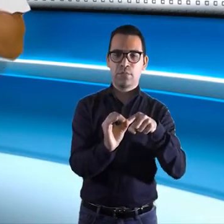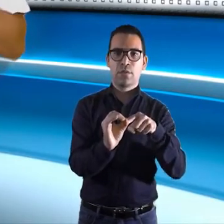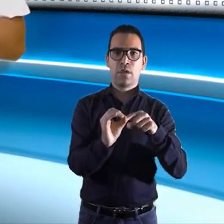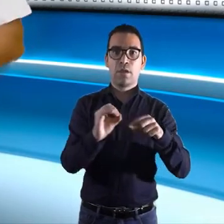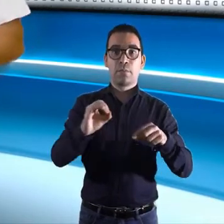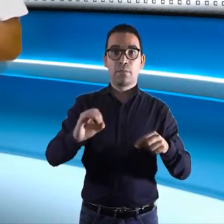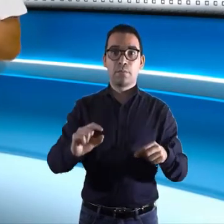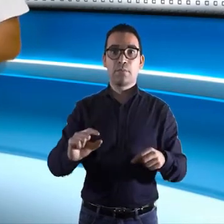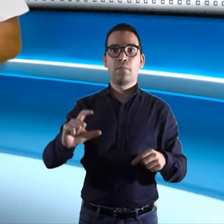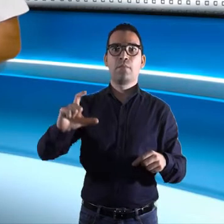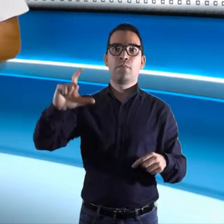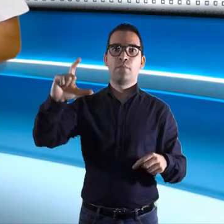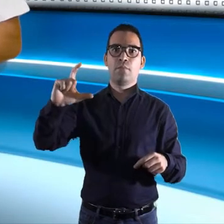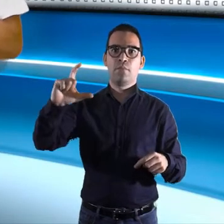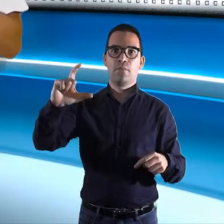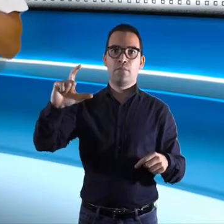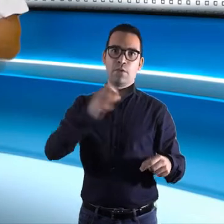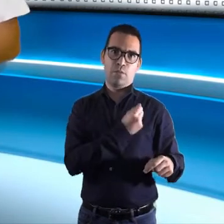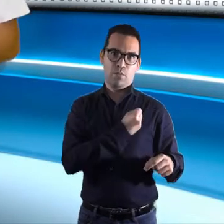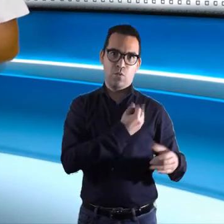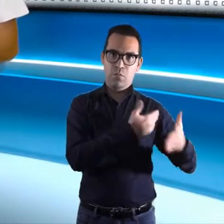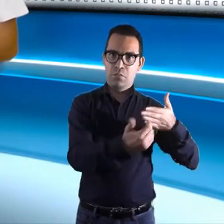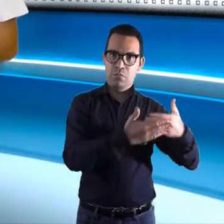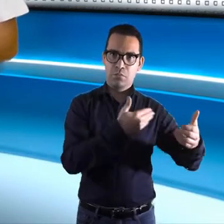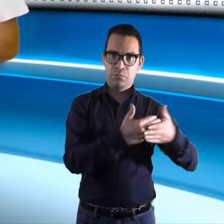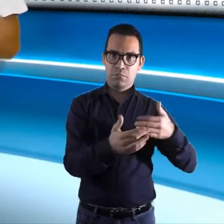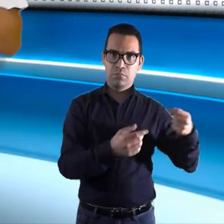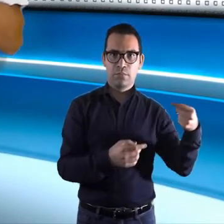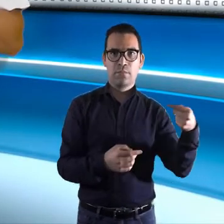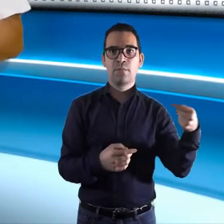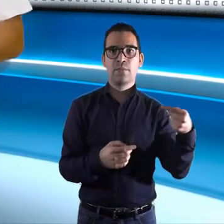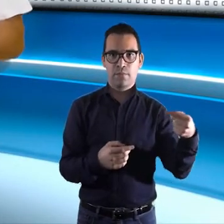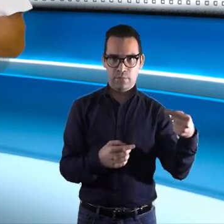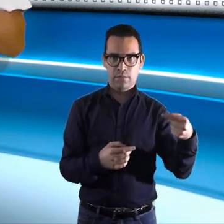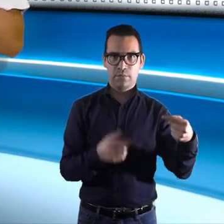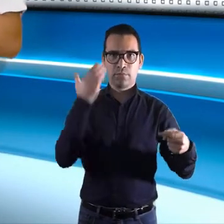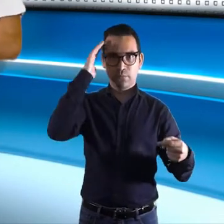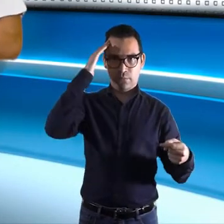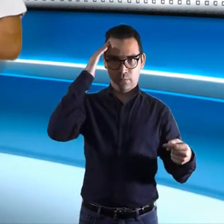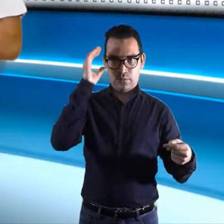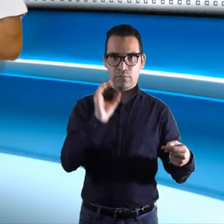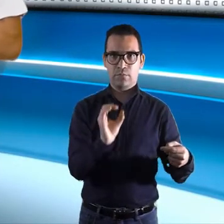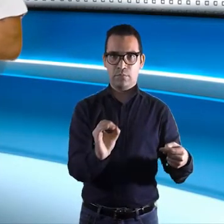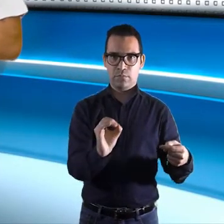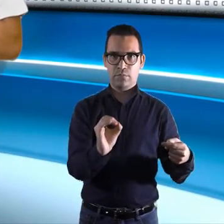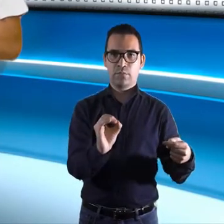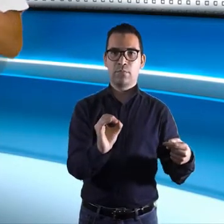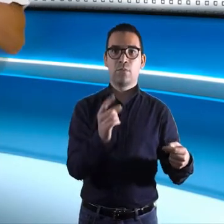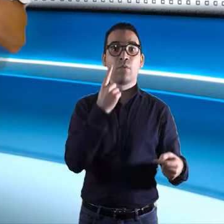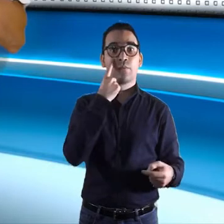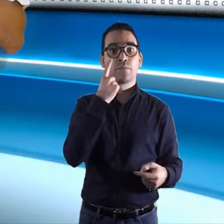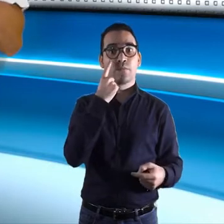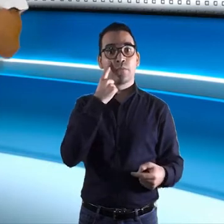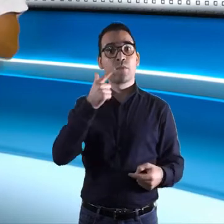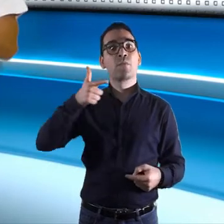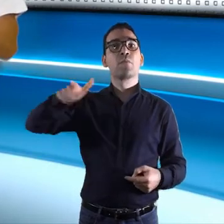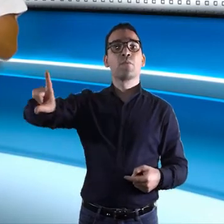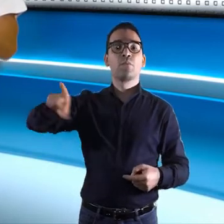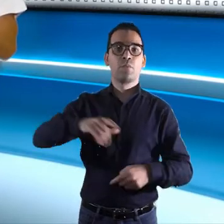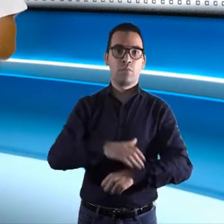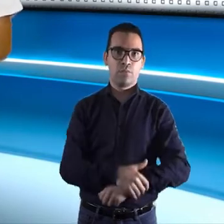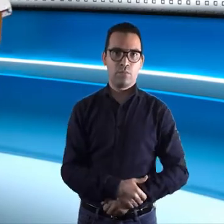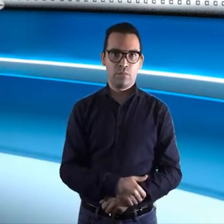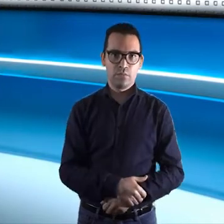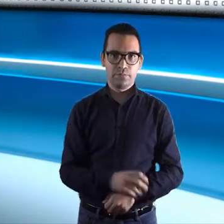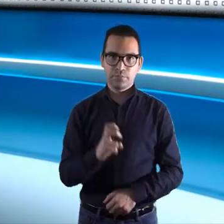maior do que um negativo. Tranquilo? Agora, olha mais essa daqui, E o